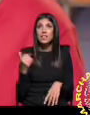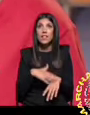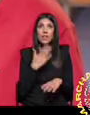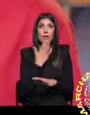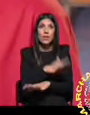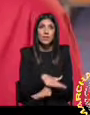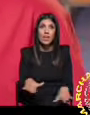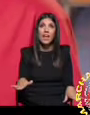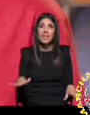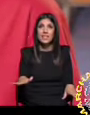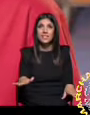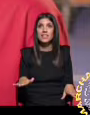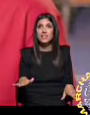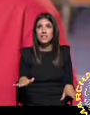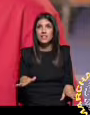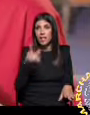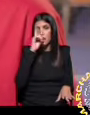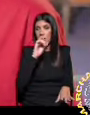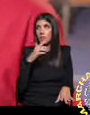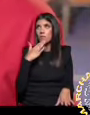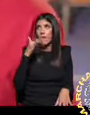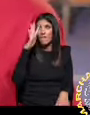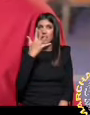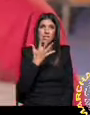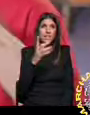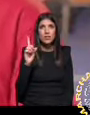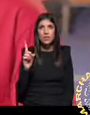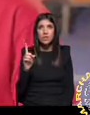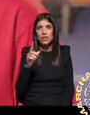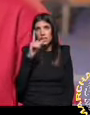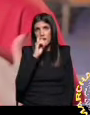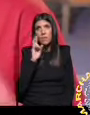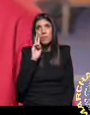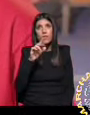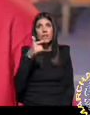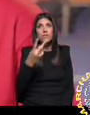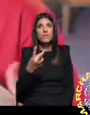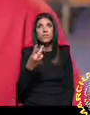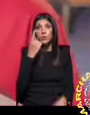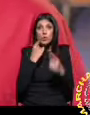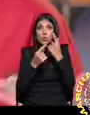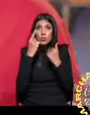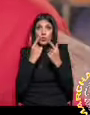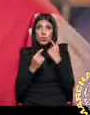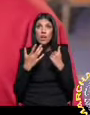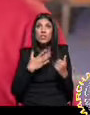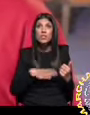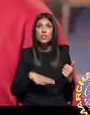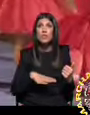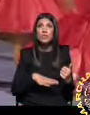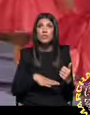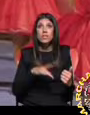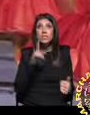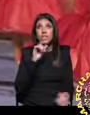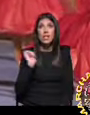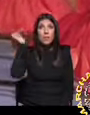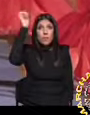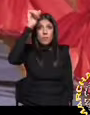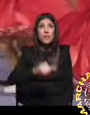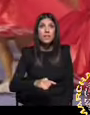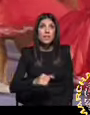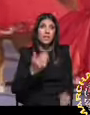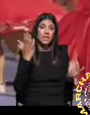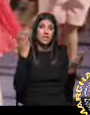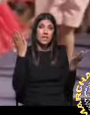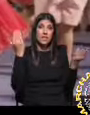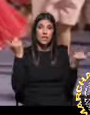desde ser... Lembro-me de ter os meus 5, 6 anos e lembro-me de ver na televisão e chorar porque queria ser madrinha de uma marcha. E sendo a primeira vez,